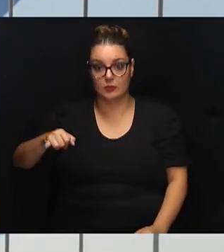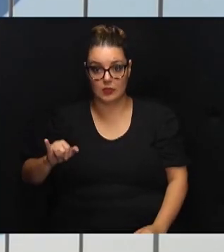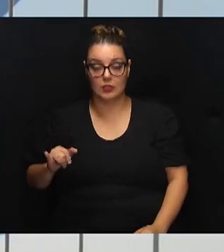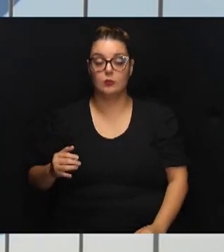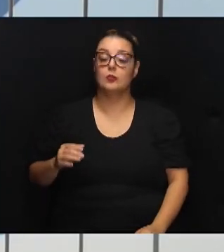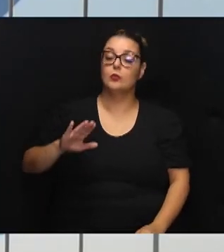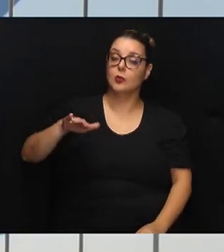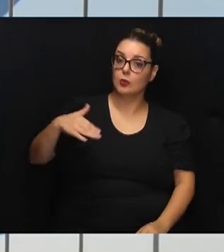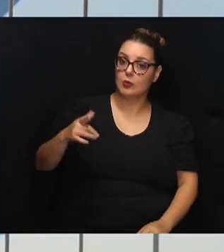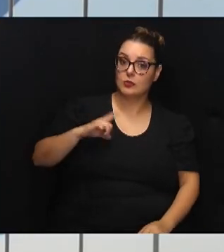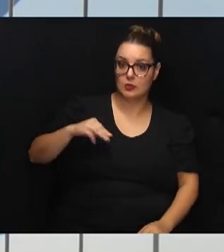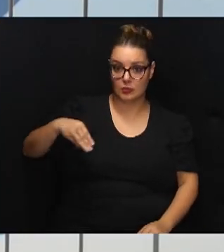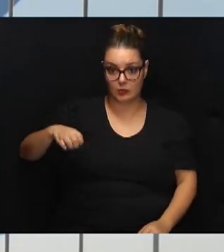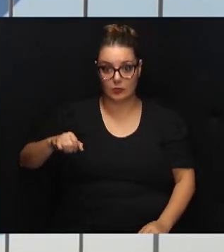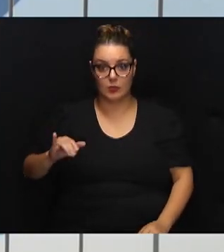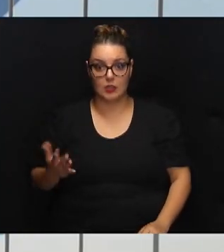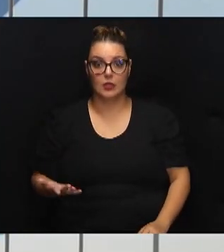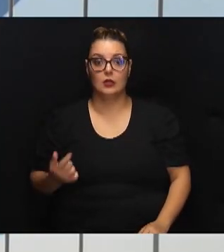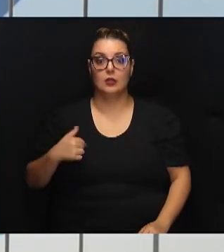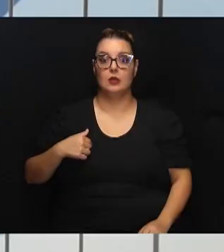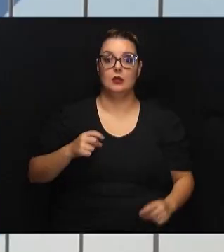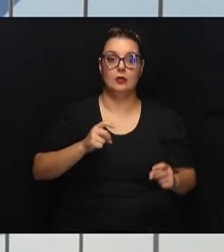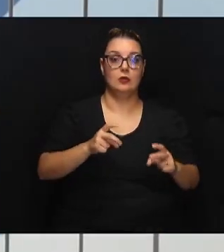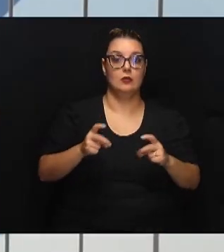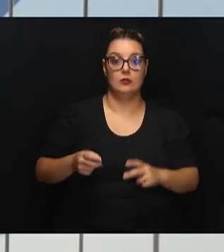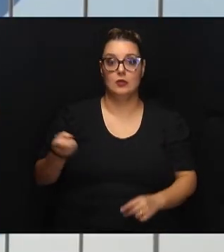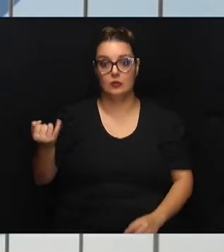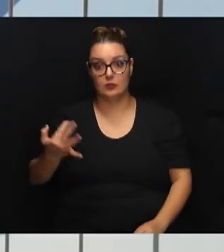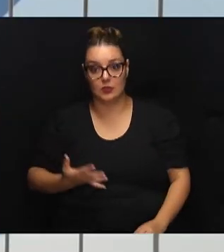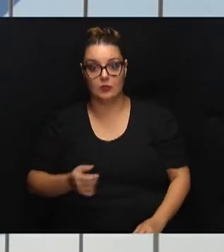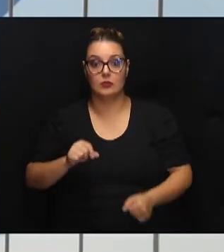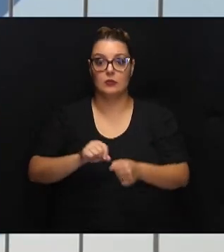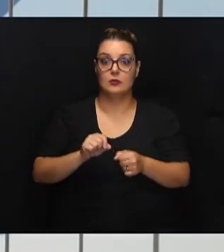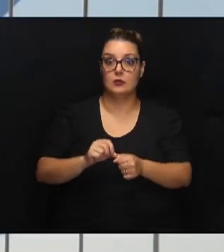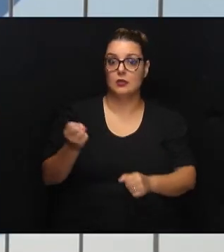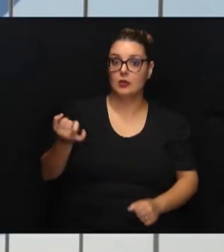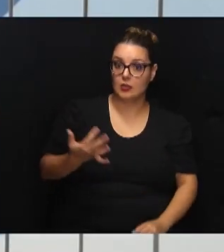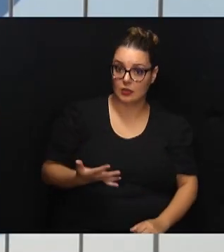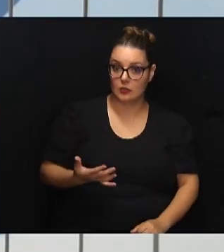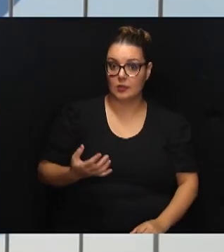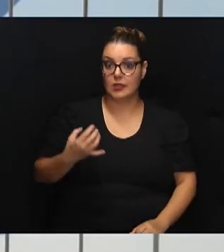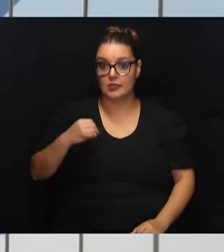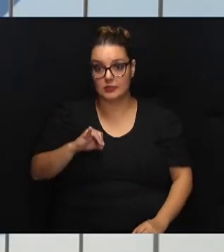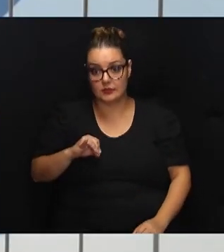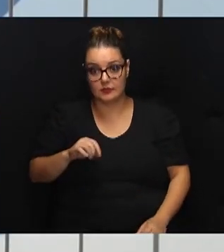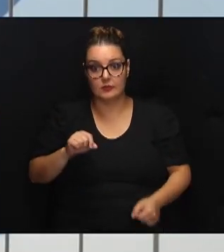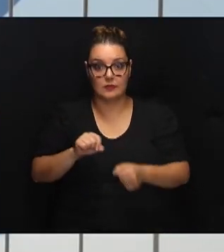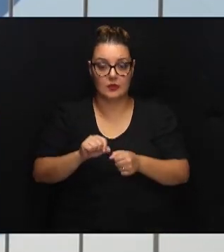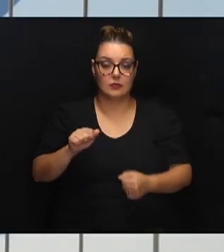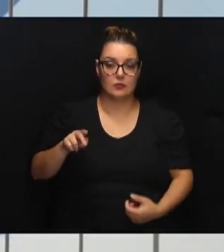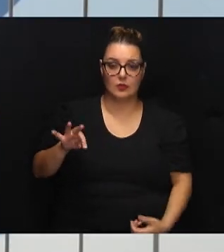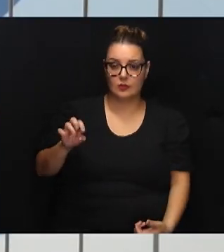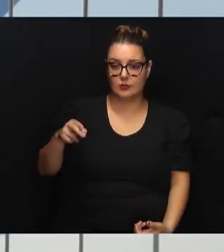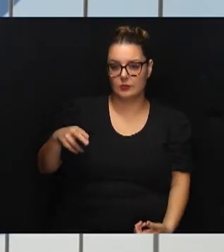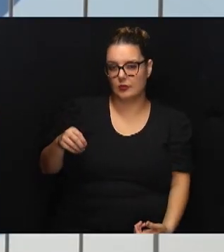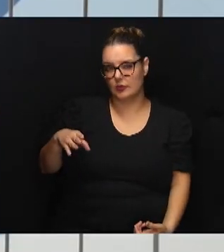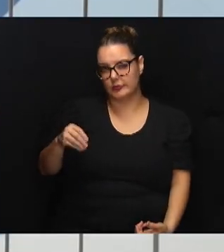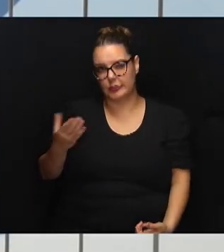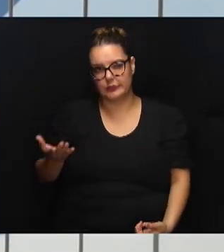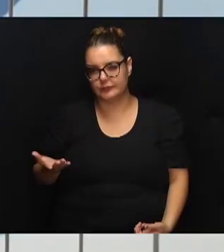MEI, ele sabe ali, eu tô vendendo tanto, eu tô fazendo tanto. Mas se eu faço só o autônomo, e a gente pode falar às vezes